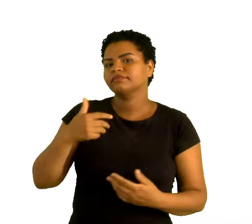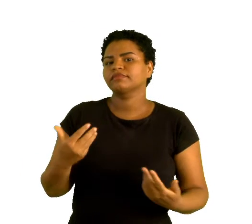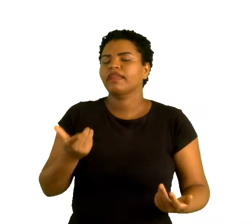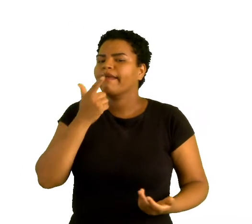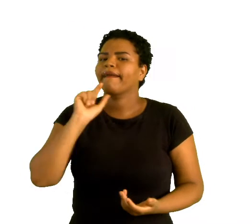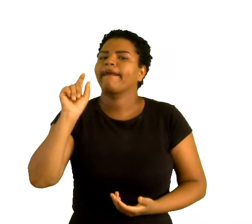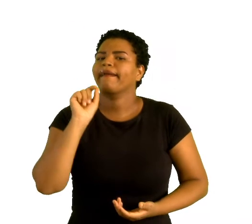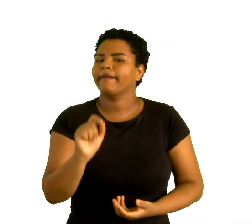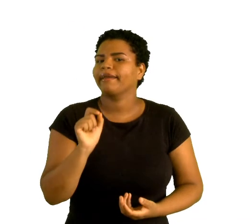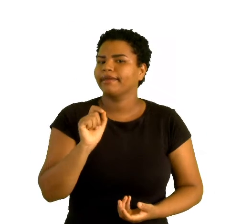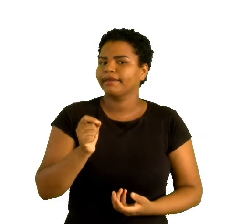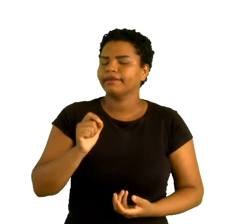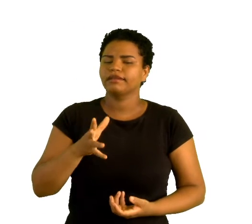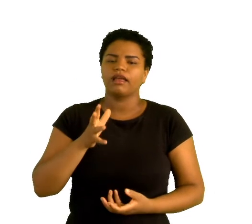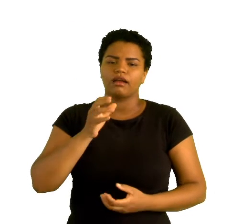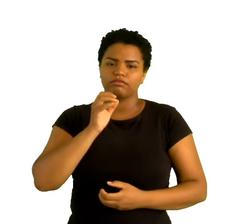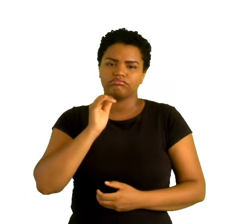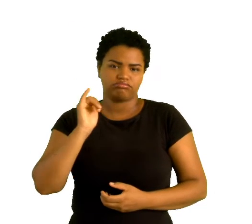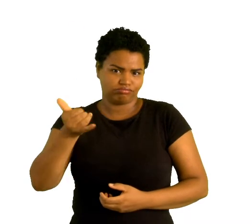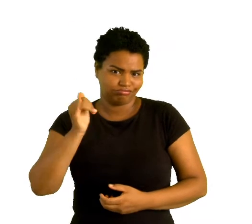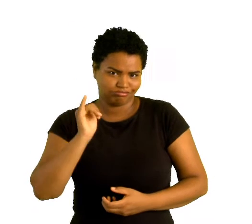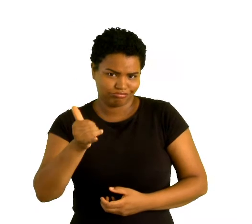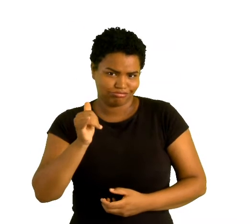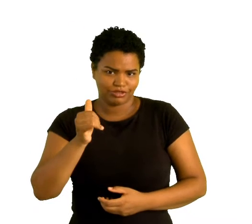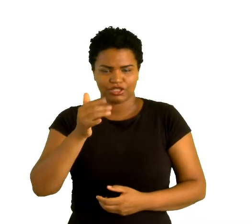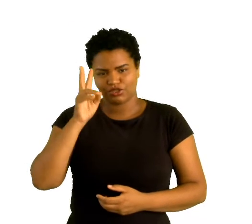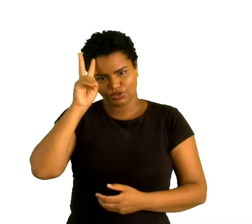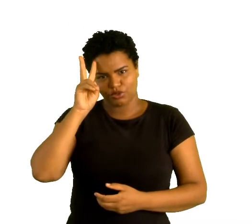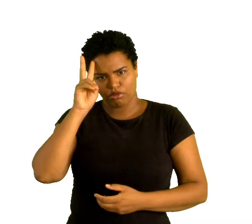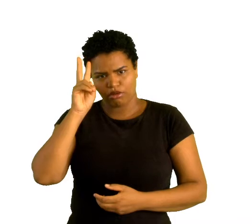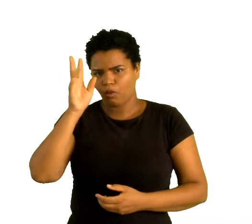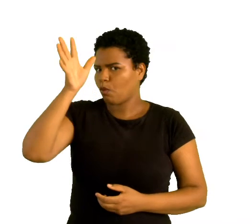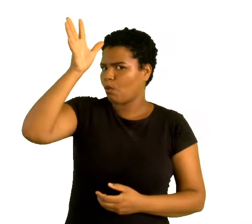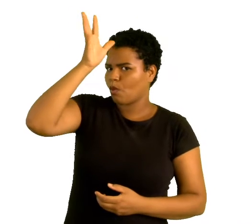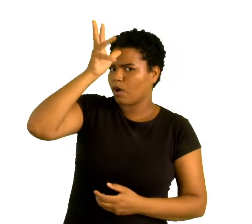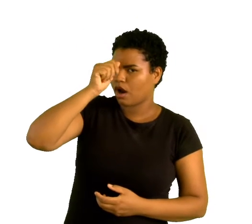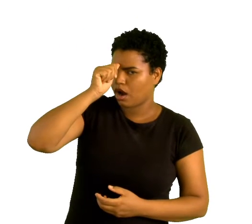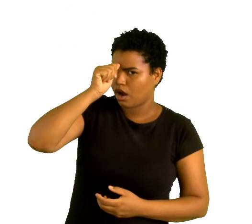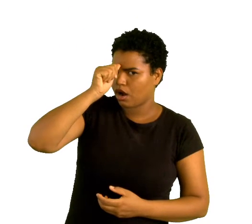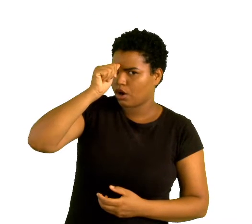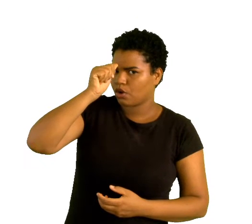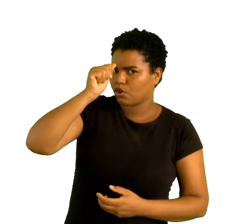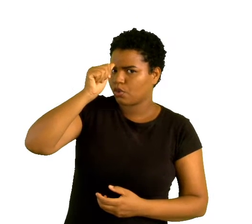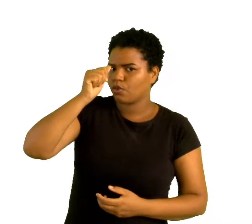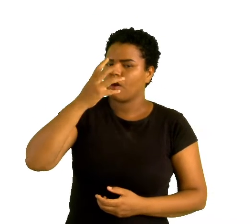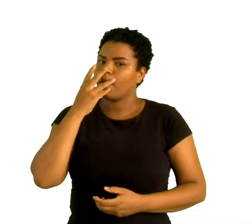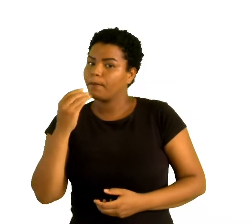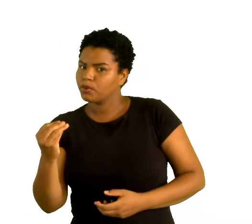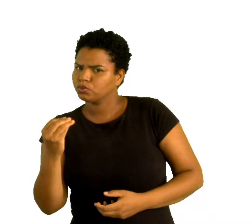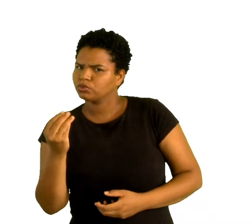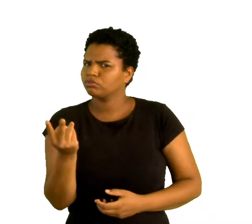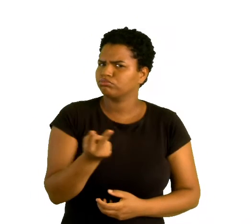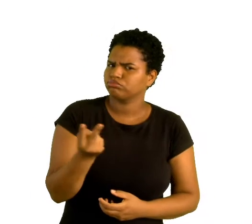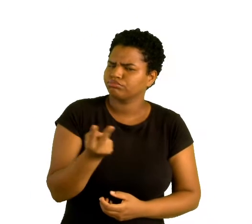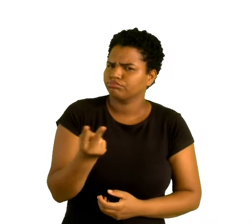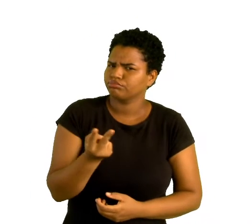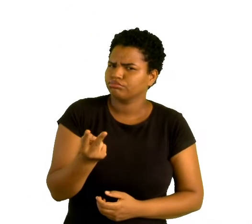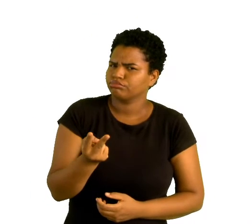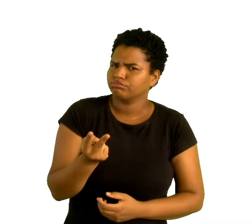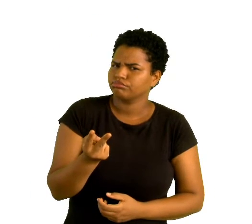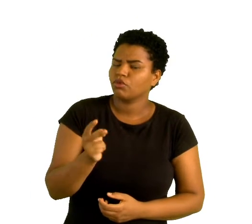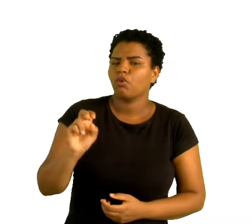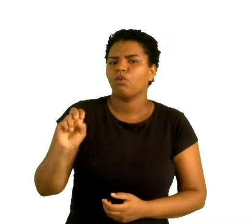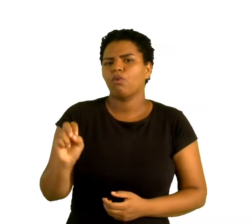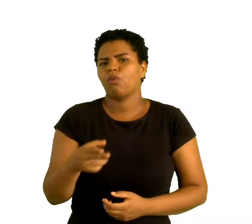história? É o galo? A raposa? Os dois contam a história? Ou é